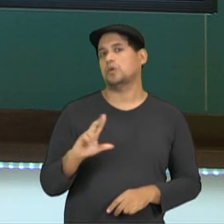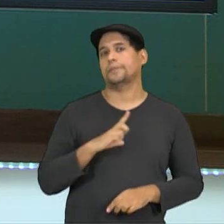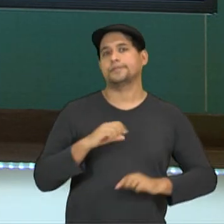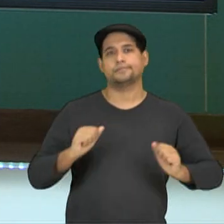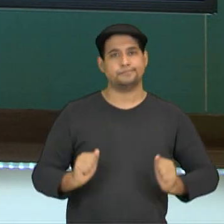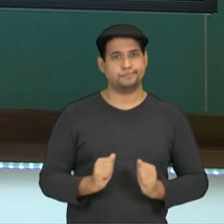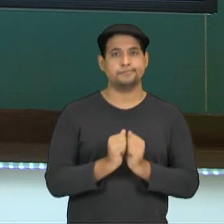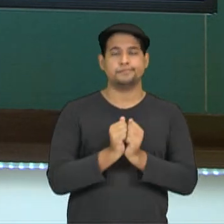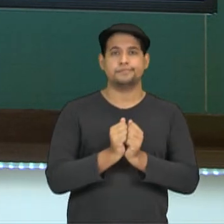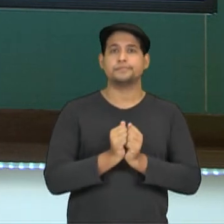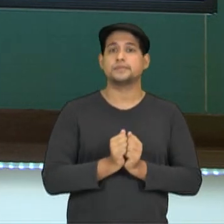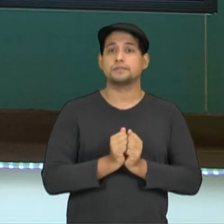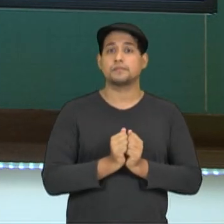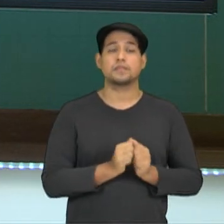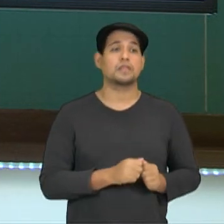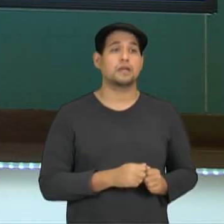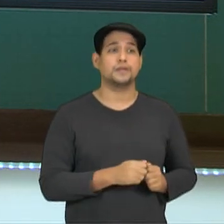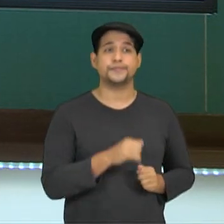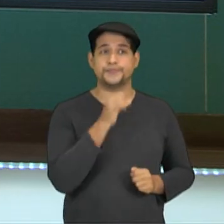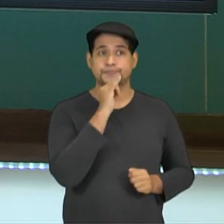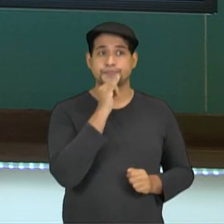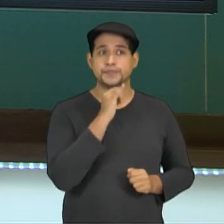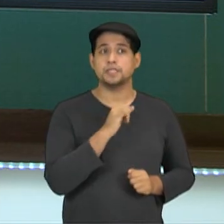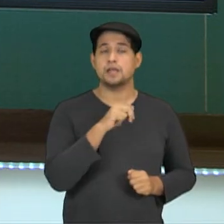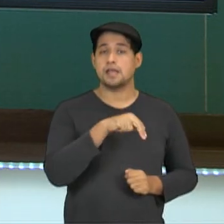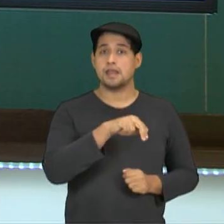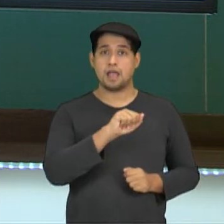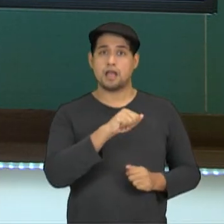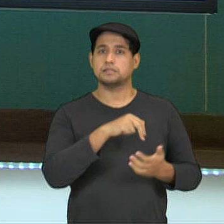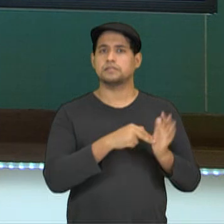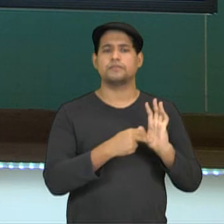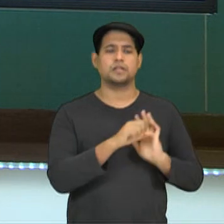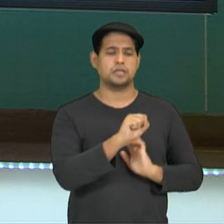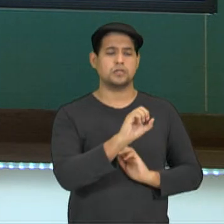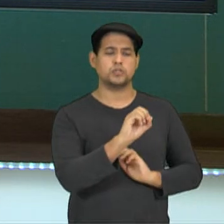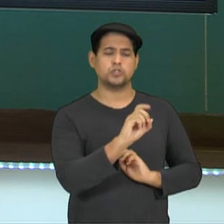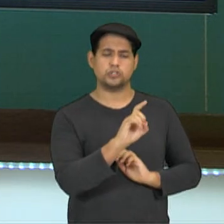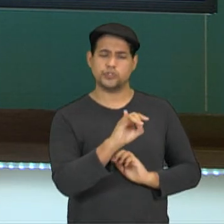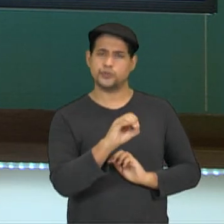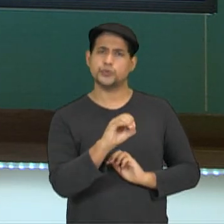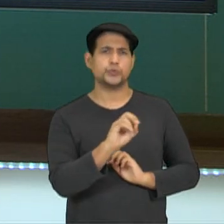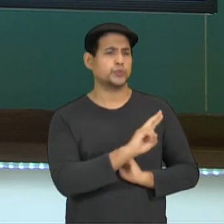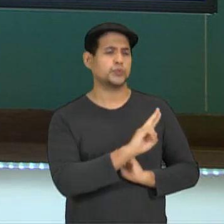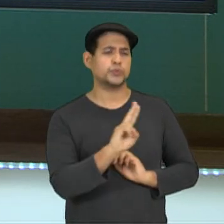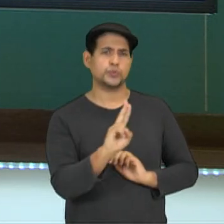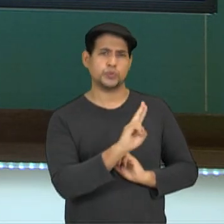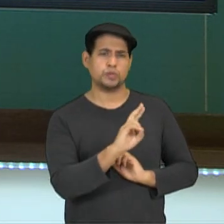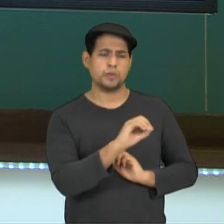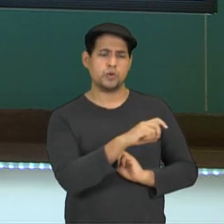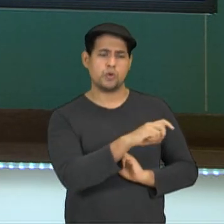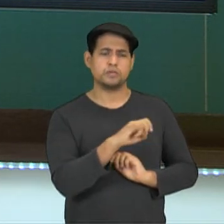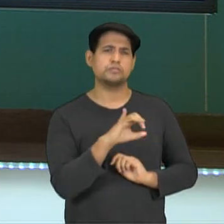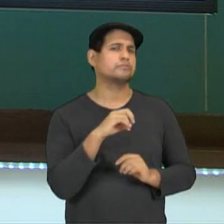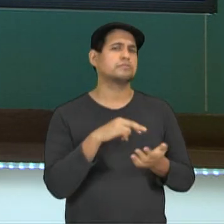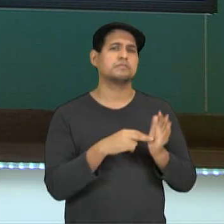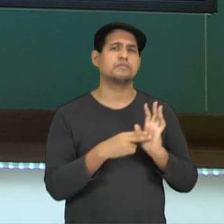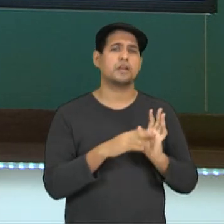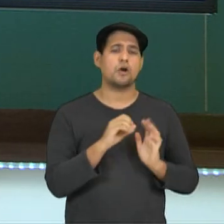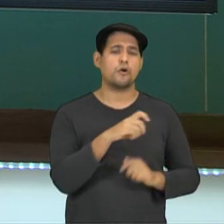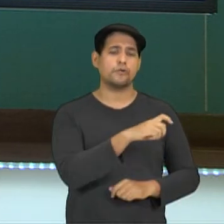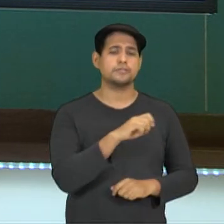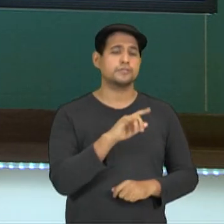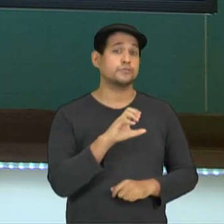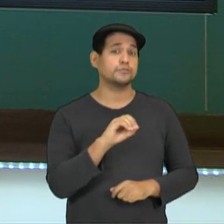com o oxigênio. O Na é o sódio. Então, por isso que o nome deste óxido aqui é óxido